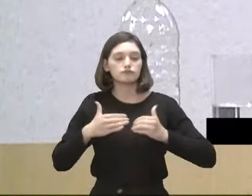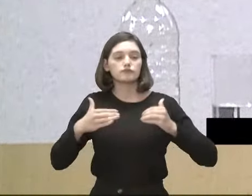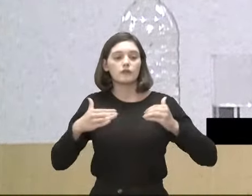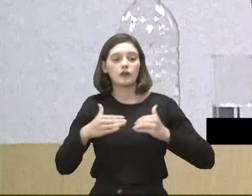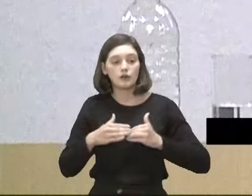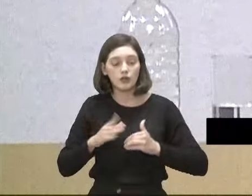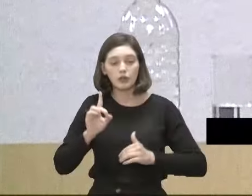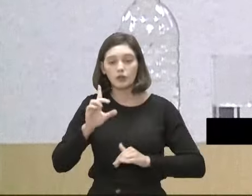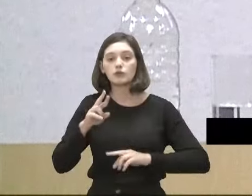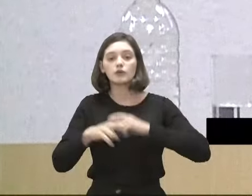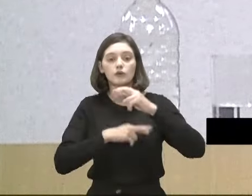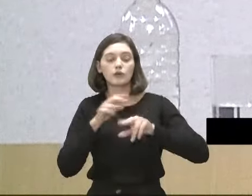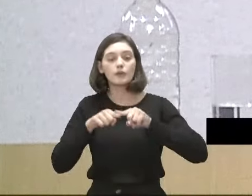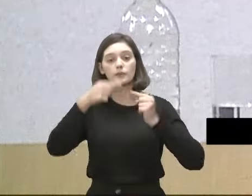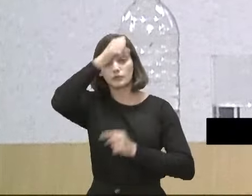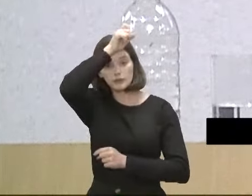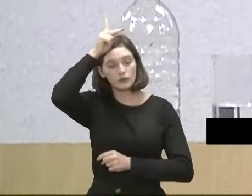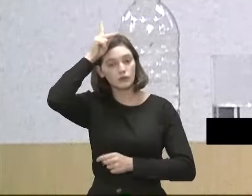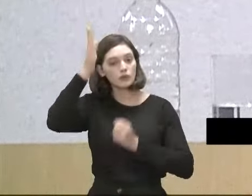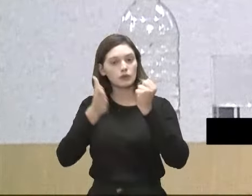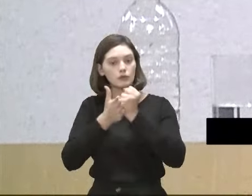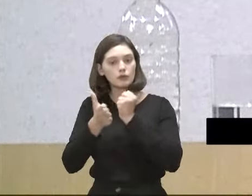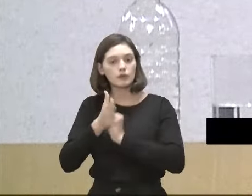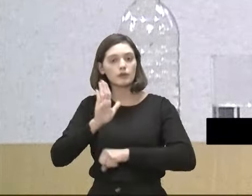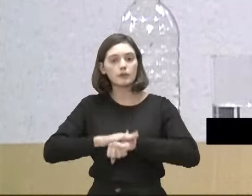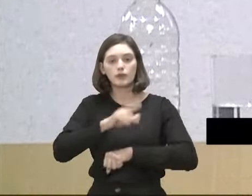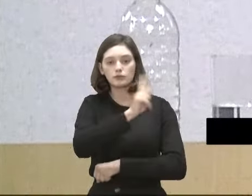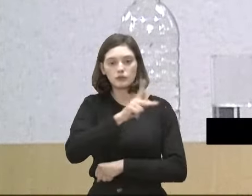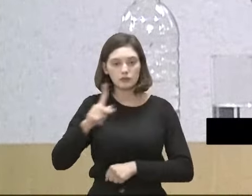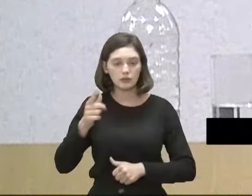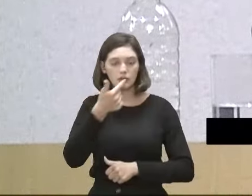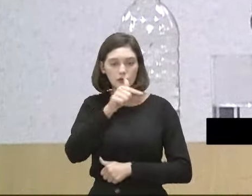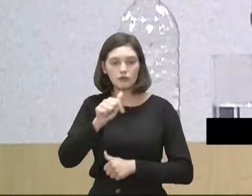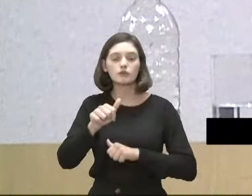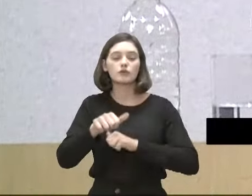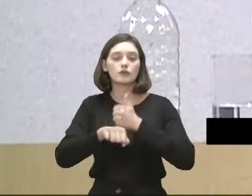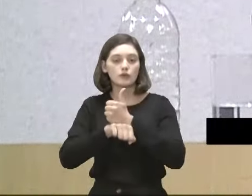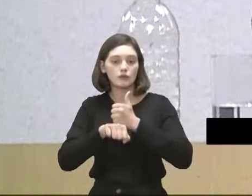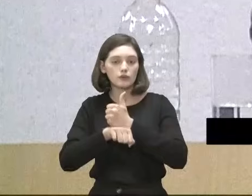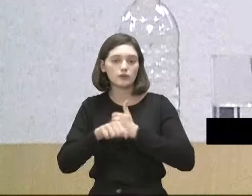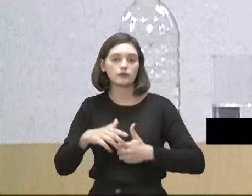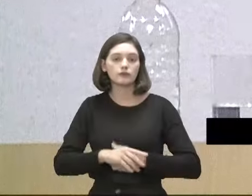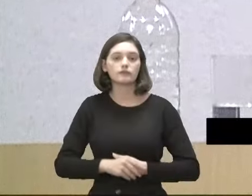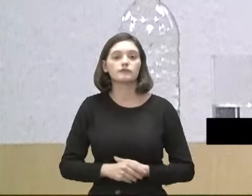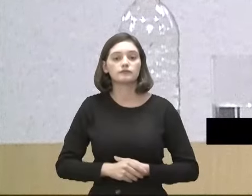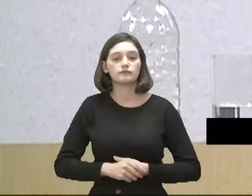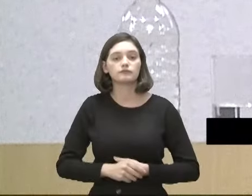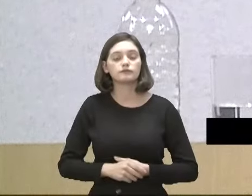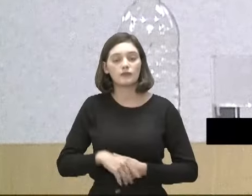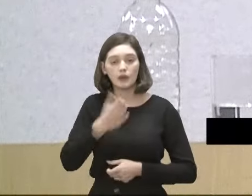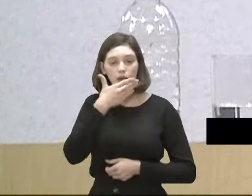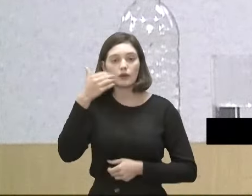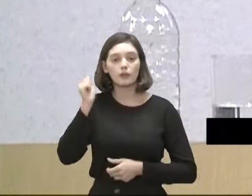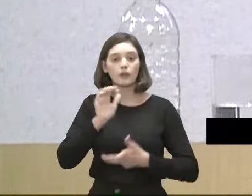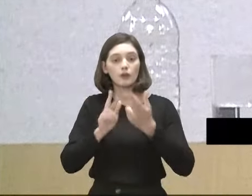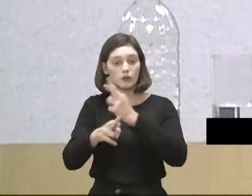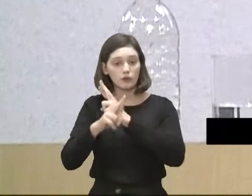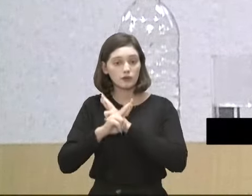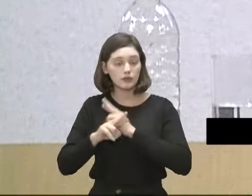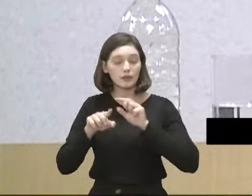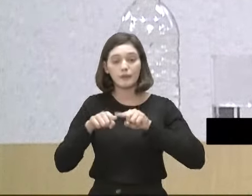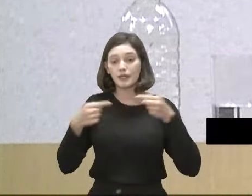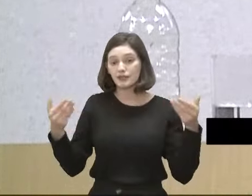com a reforma, com a prefeitura também ter contratado muitos professores, entre outros profissionais estatutários, né, via concurso, aumentou bastante a receita.